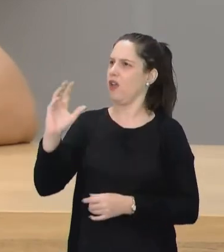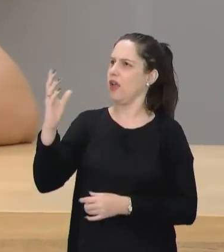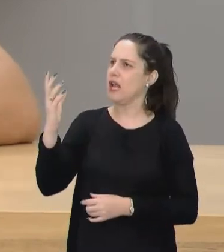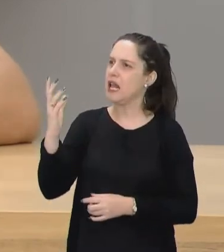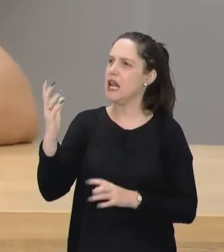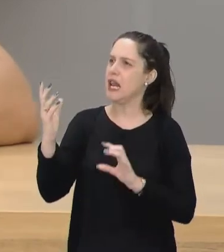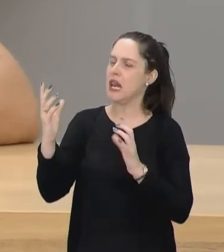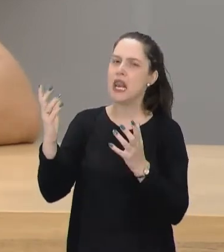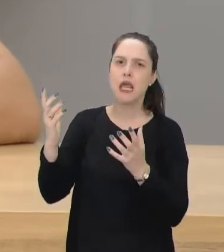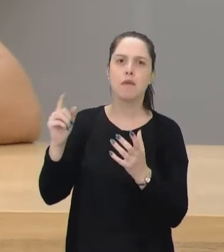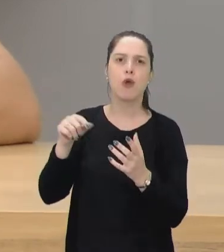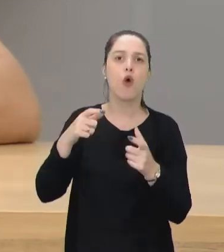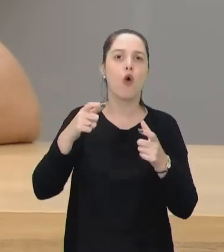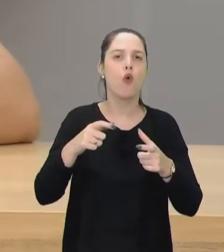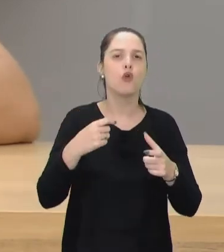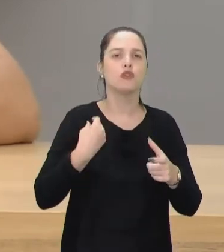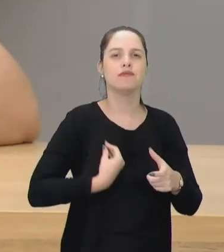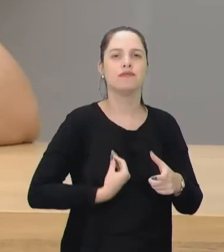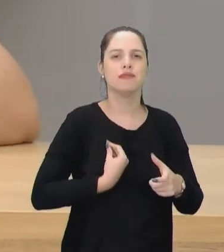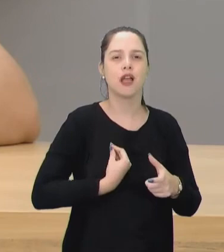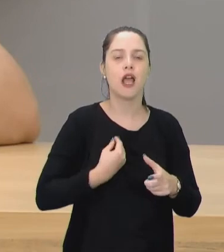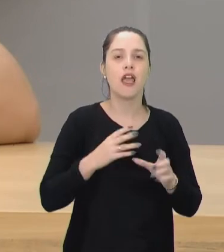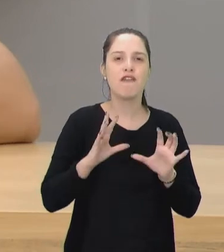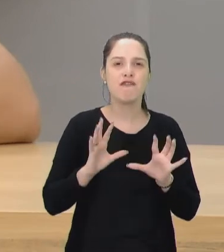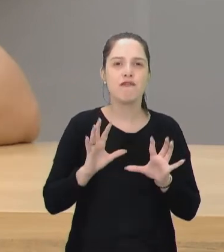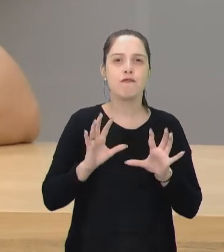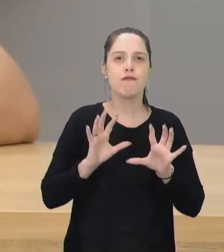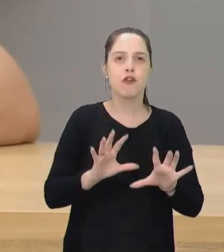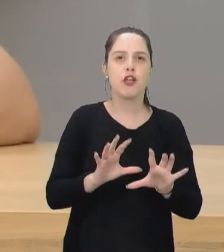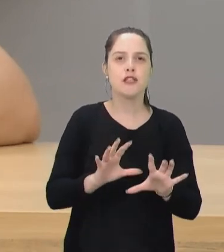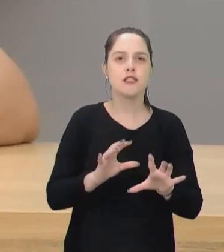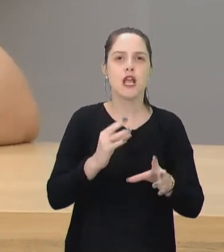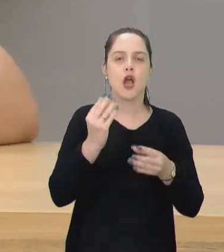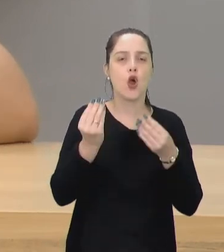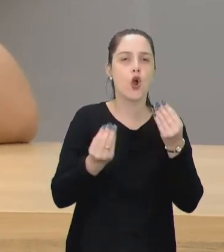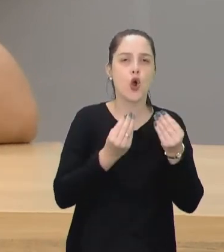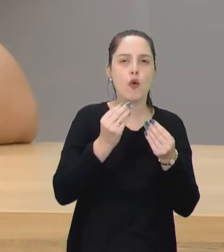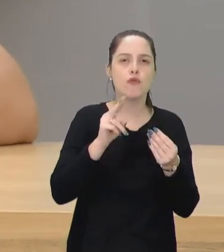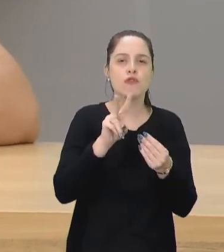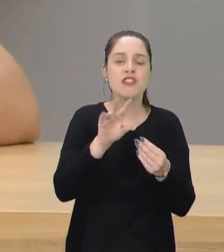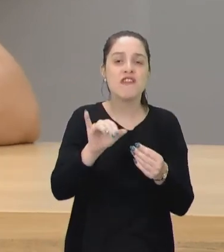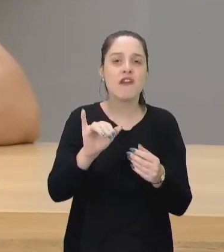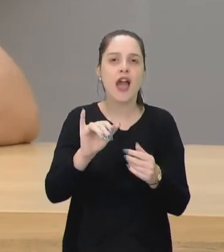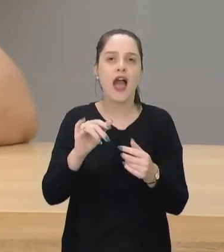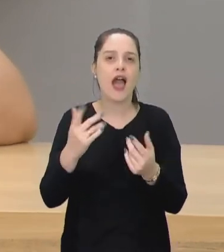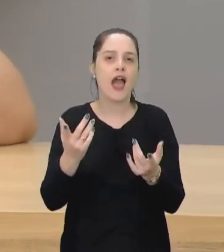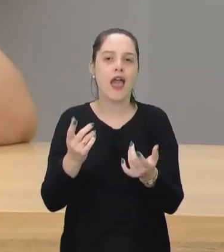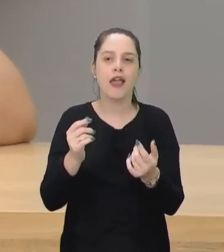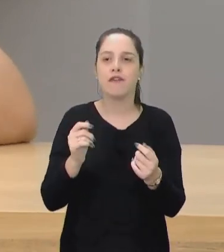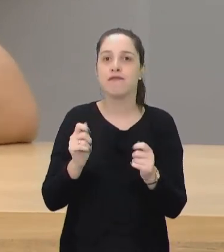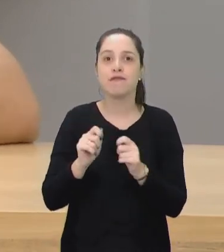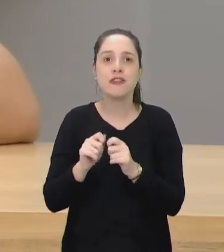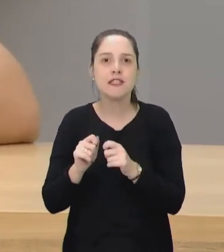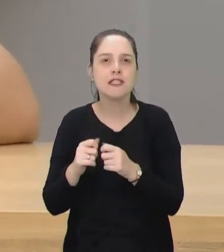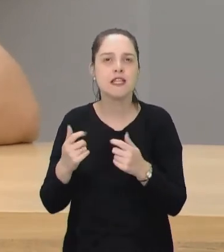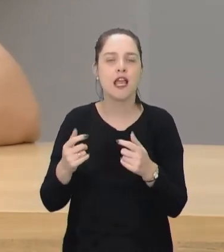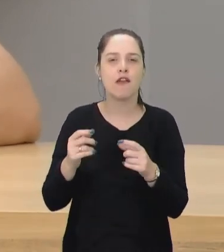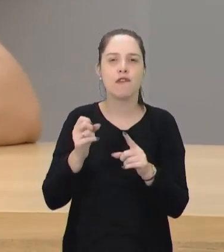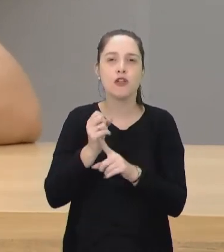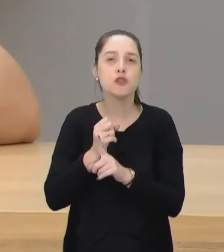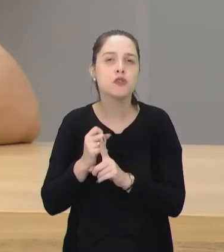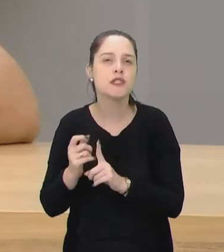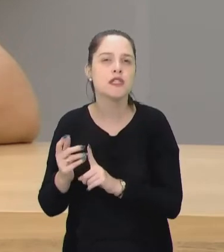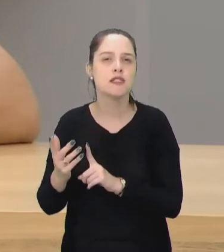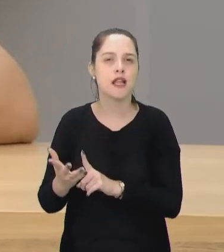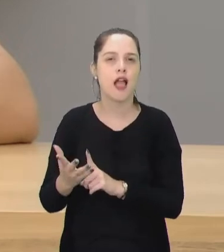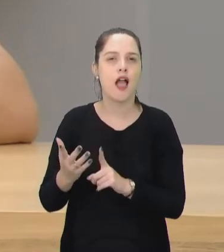onde você está influencia em como você vai trabalhar, como você vai se socializar,